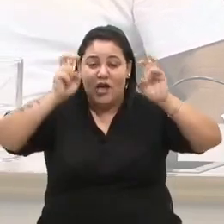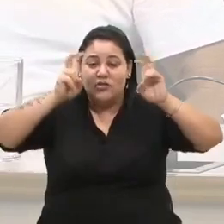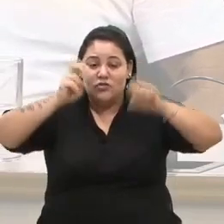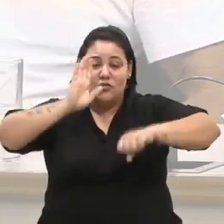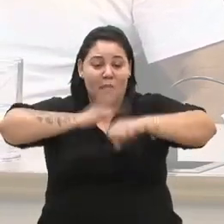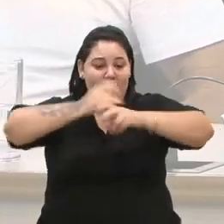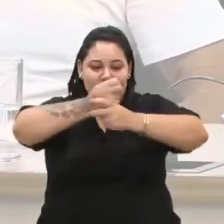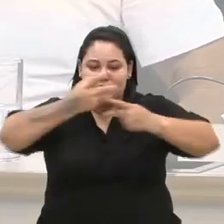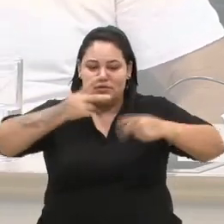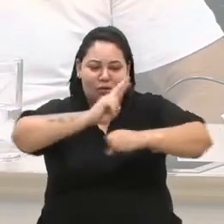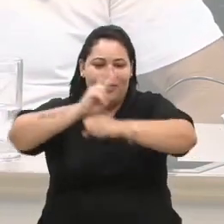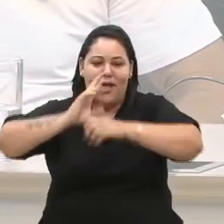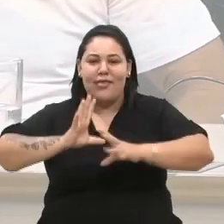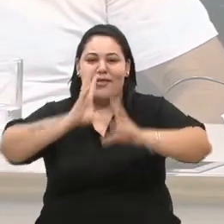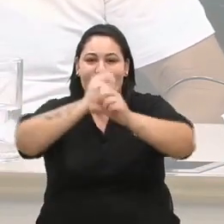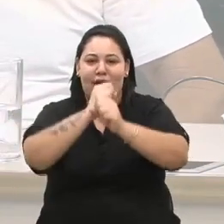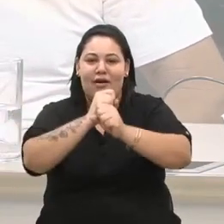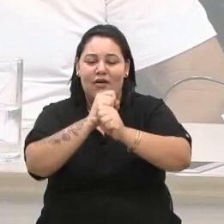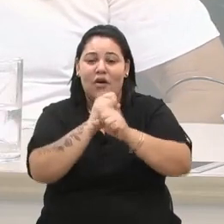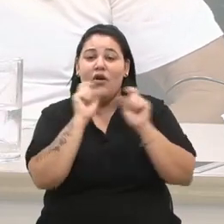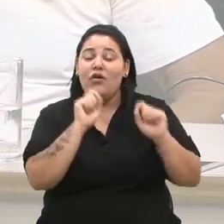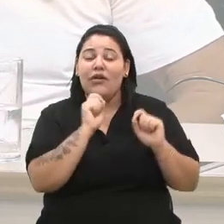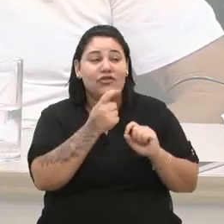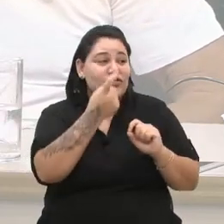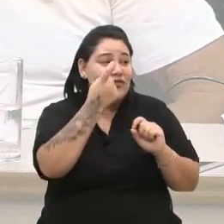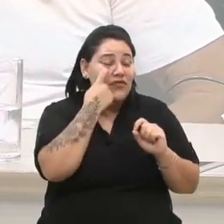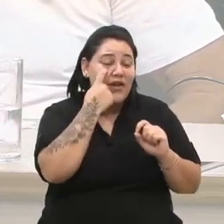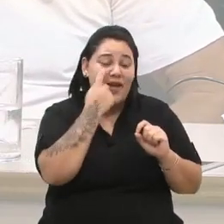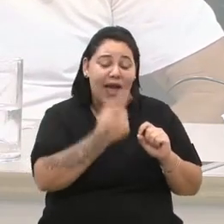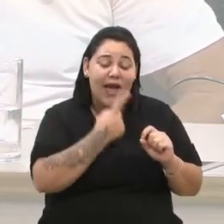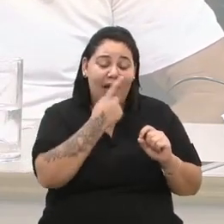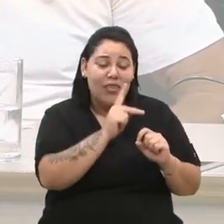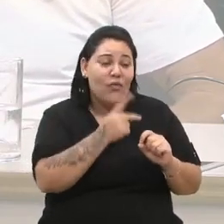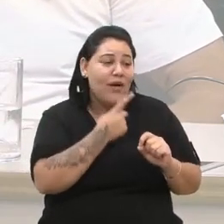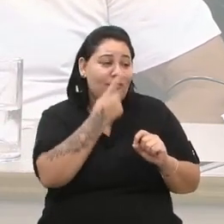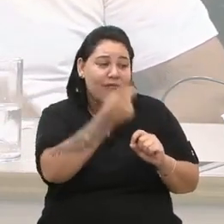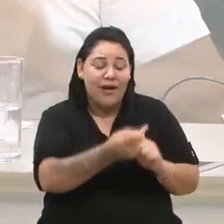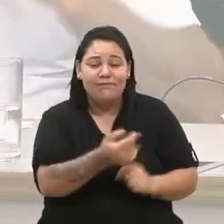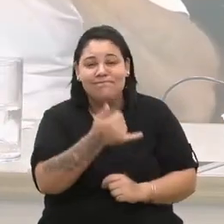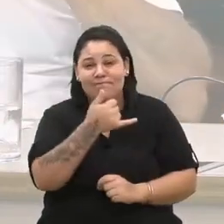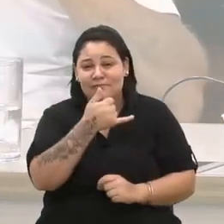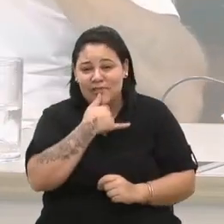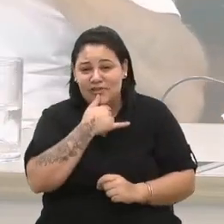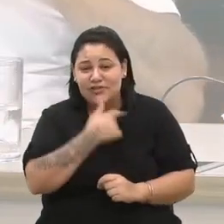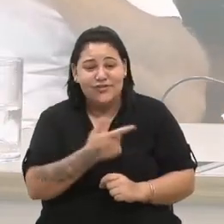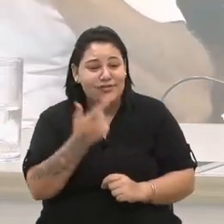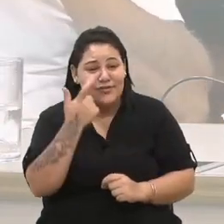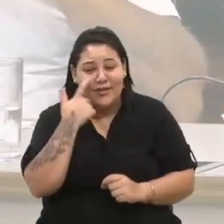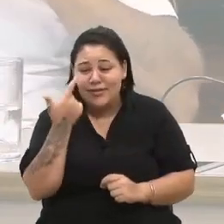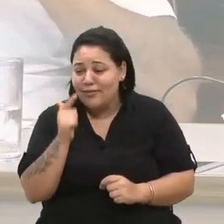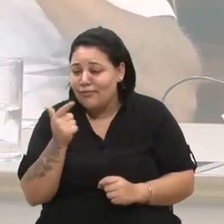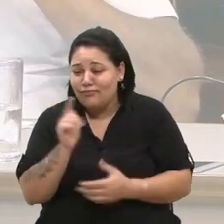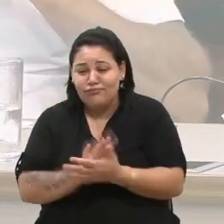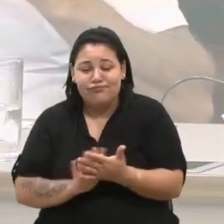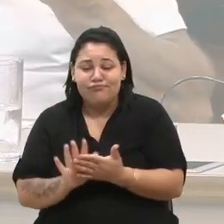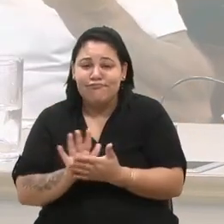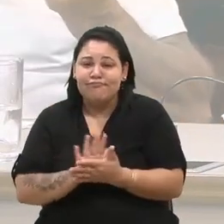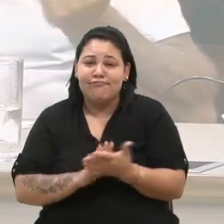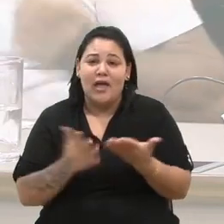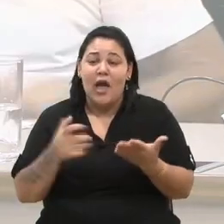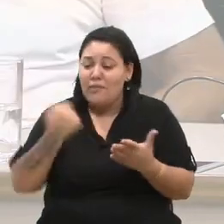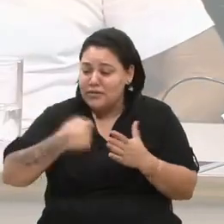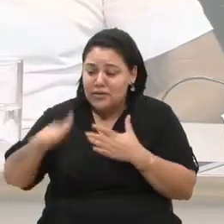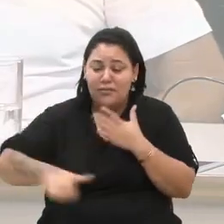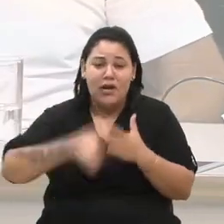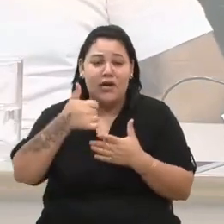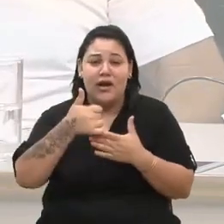da proteção animal. E o que a gente vê, esse desabafo aí, é realmente de tristeza da senhora, viu, dona Corina? Então, a gente precisa melhorar. Essa